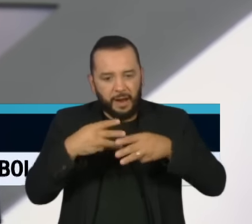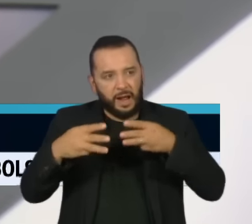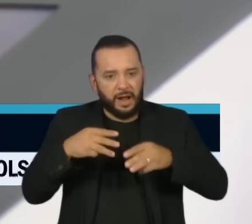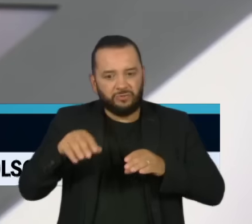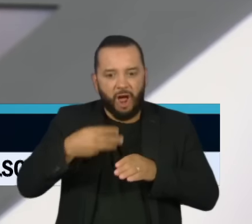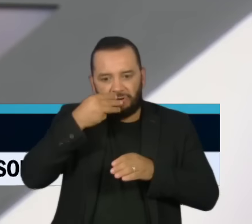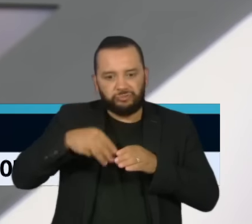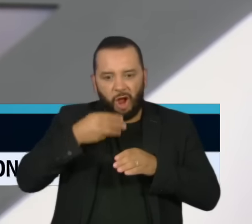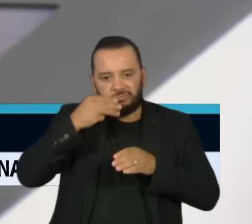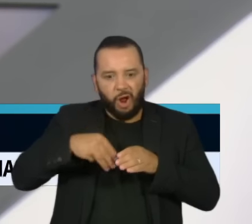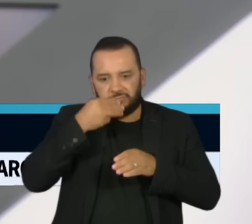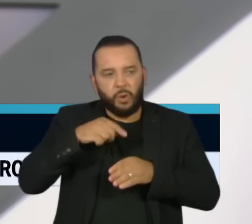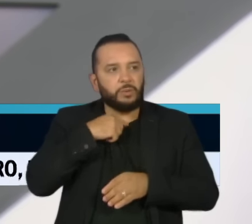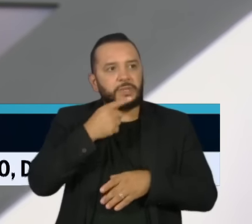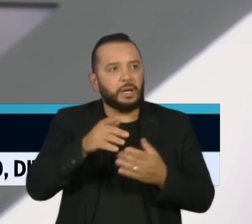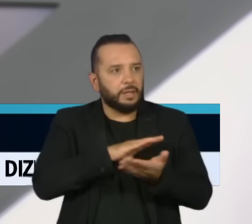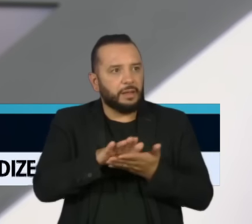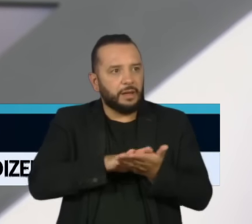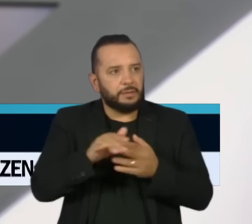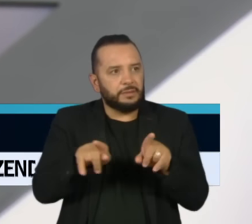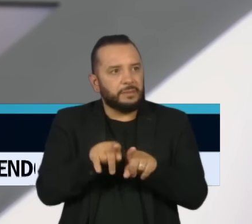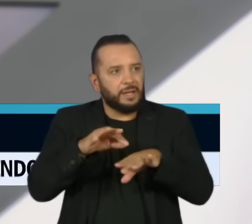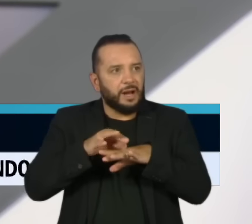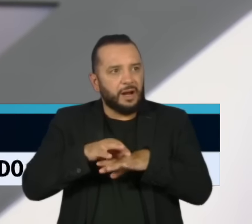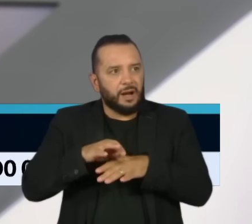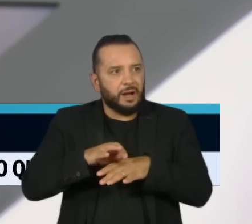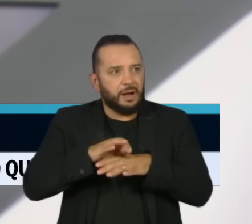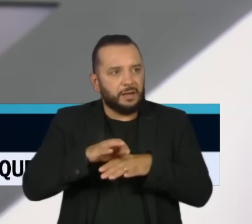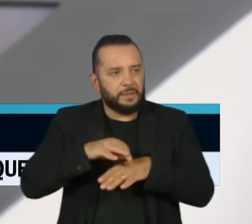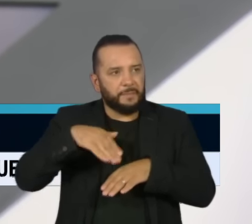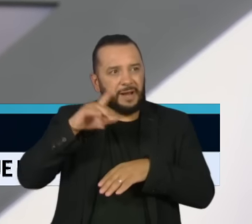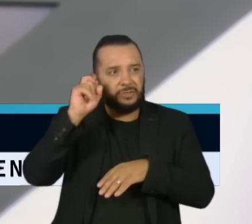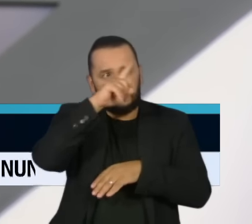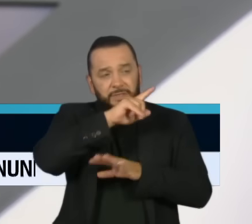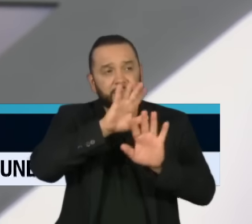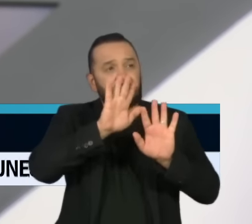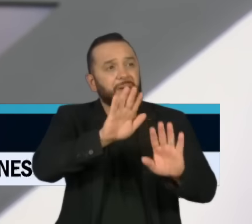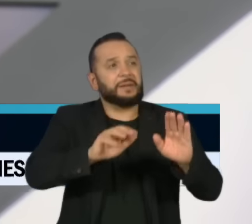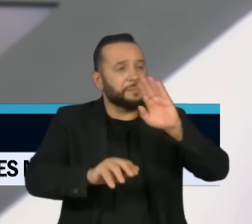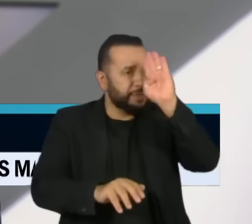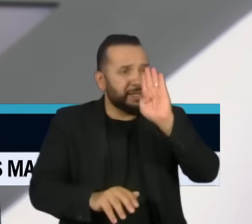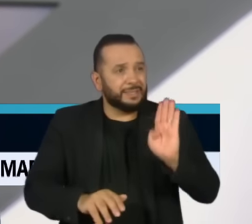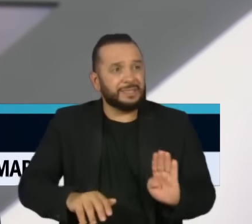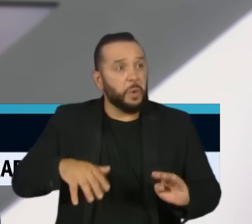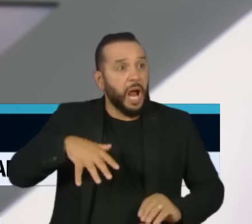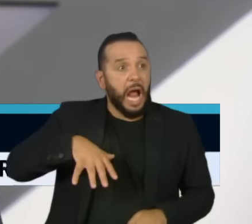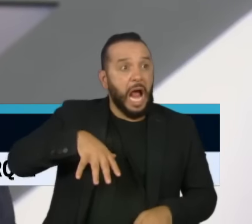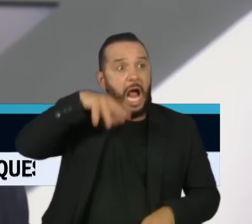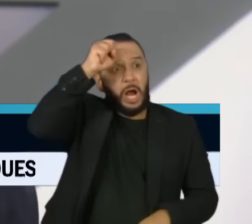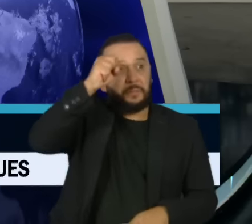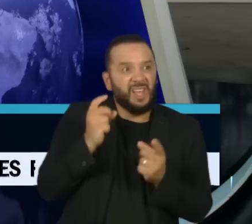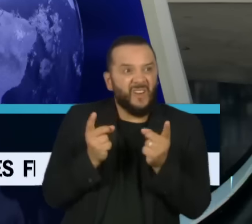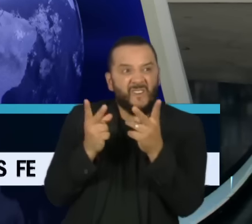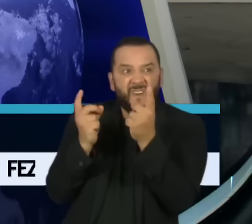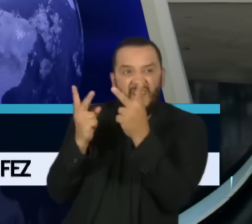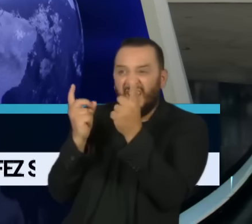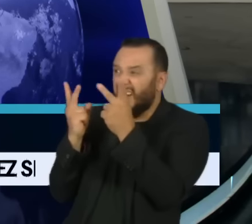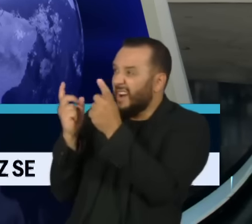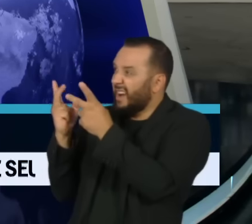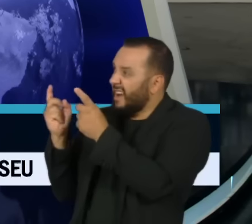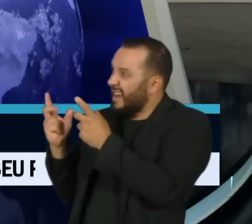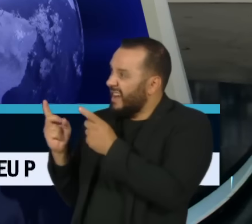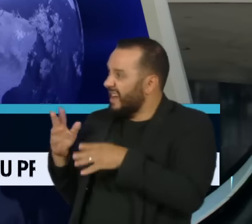coloca para a nossa reflexão é como é que um país que é um campeão mundial de exportação de proteína, né, há mais de 20 anos,